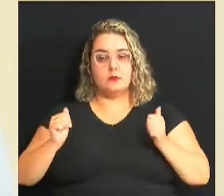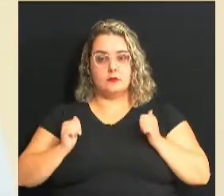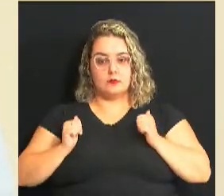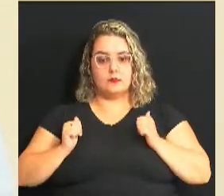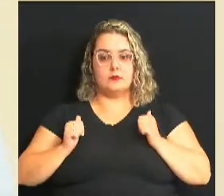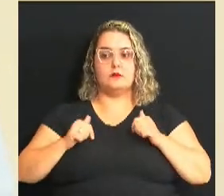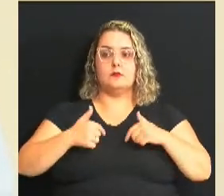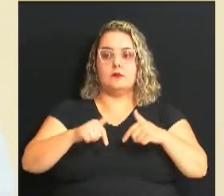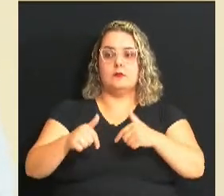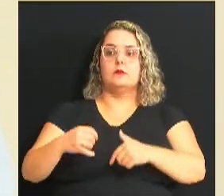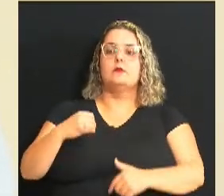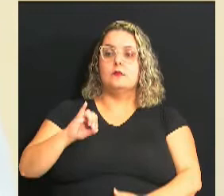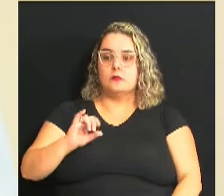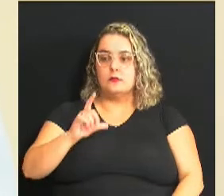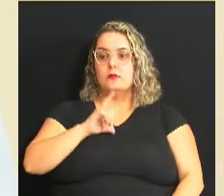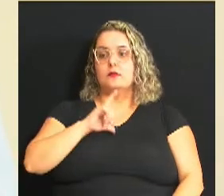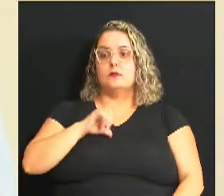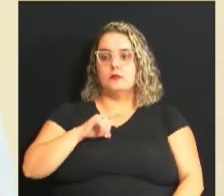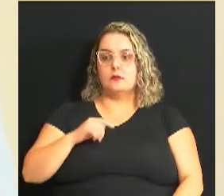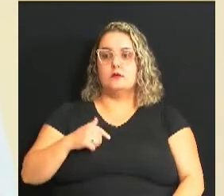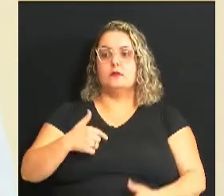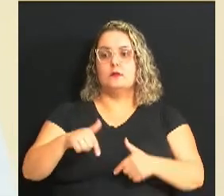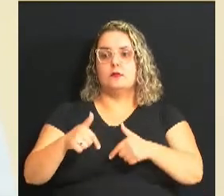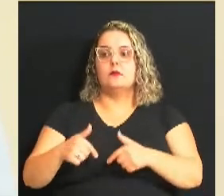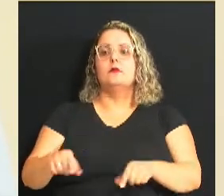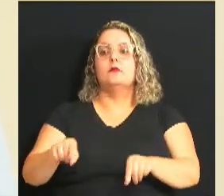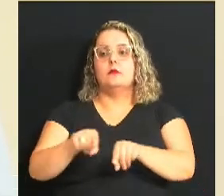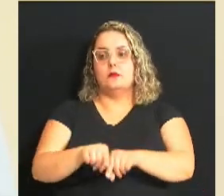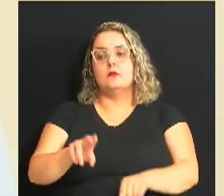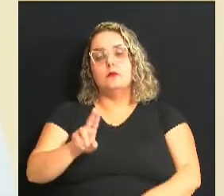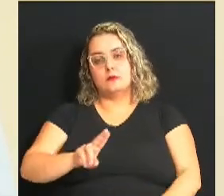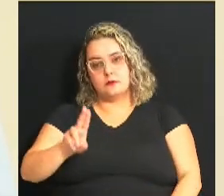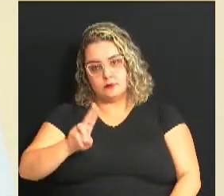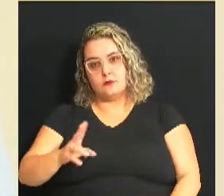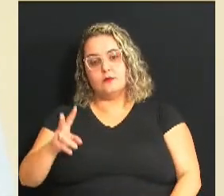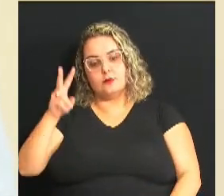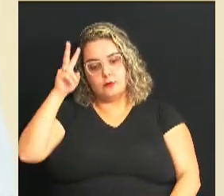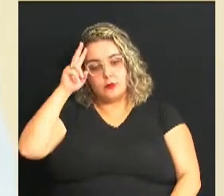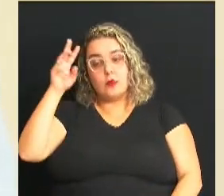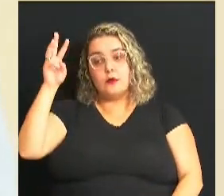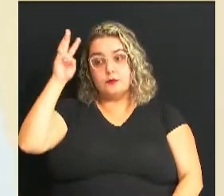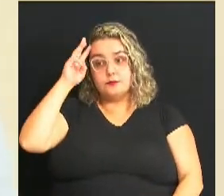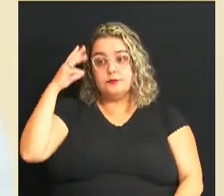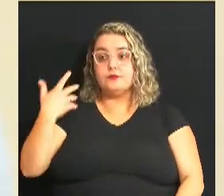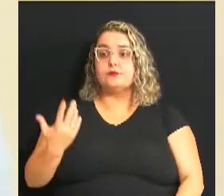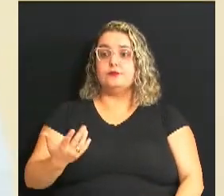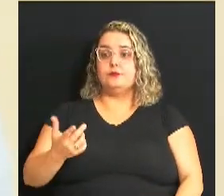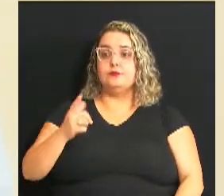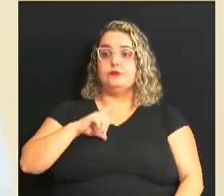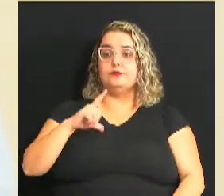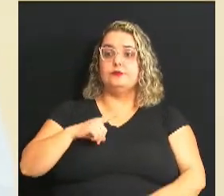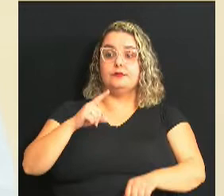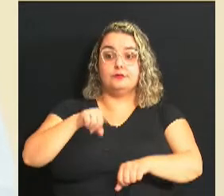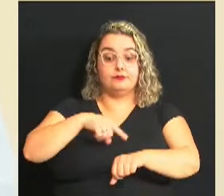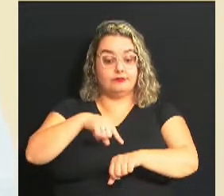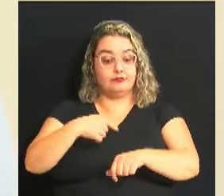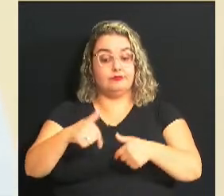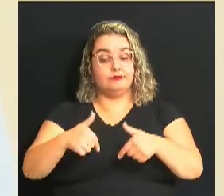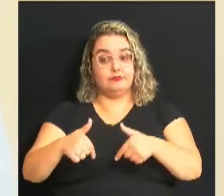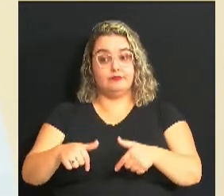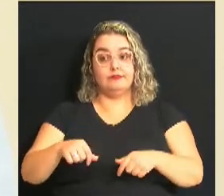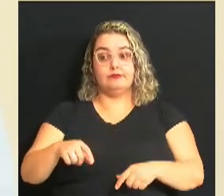gente tivesse funcionários para esses dias, também estaria ocupado, né? A gente se desdobra, ali tem uma carga horária puxada,